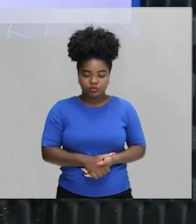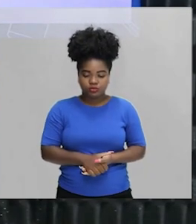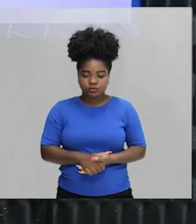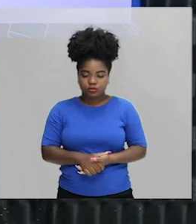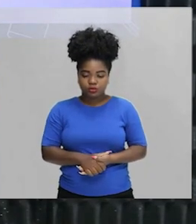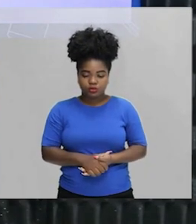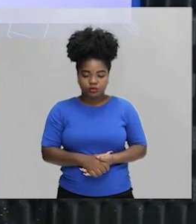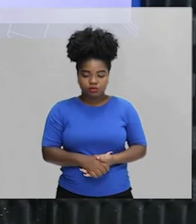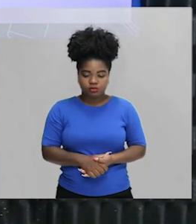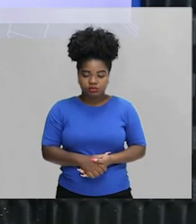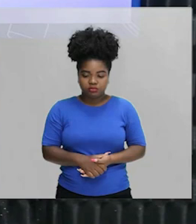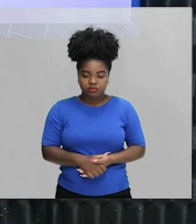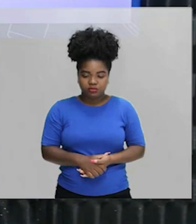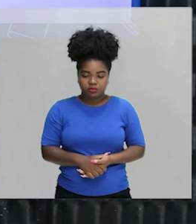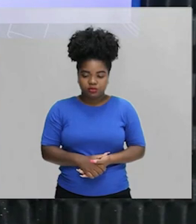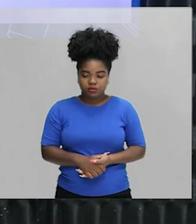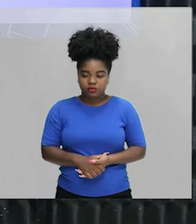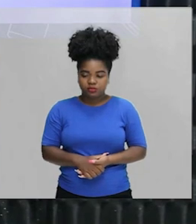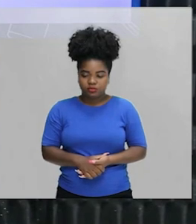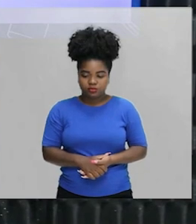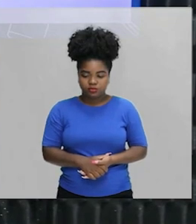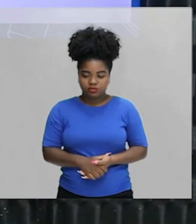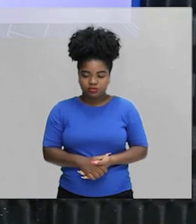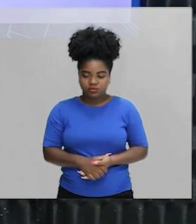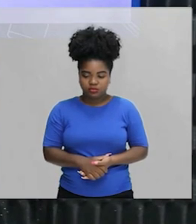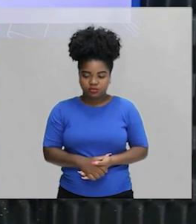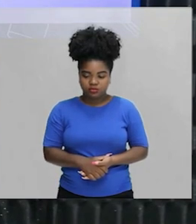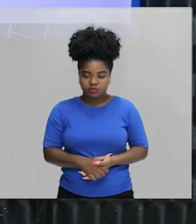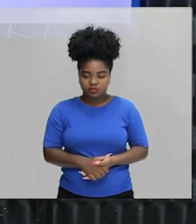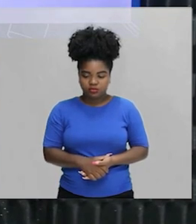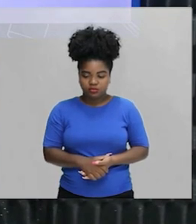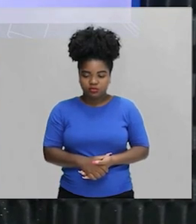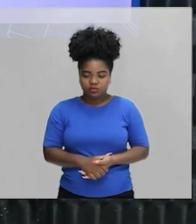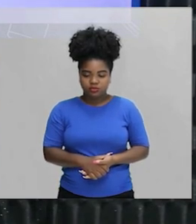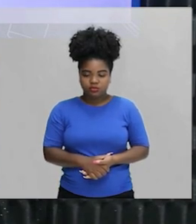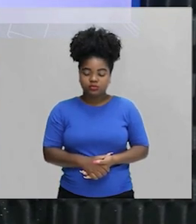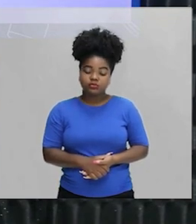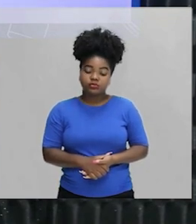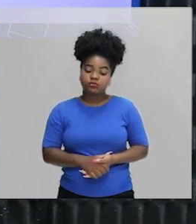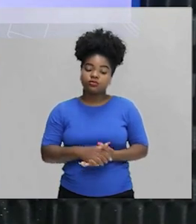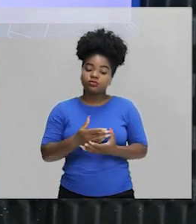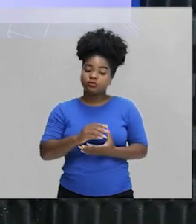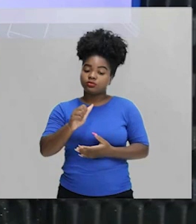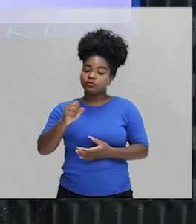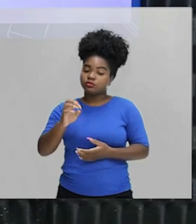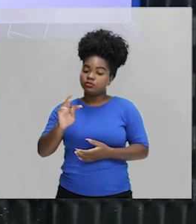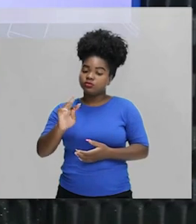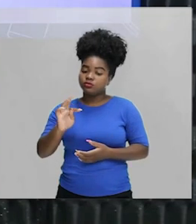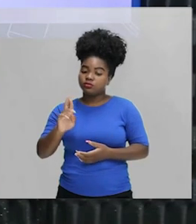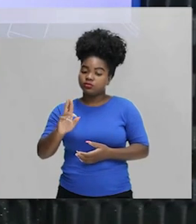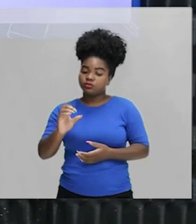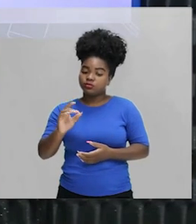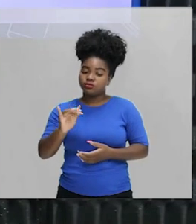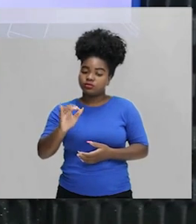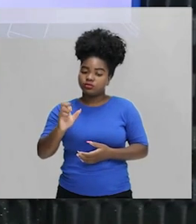fundamental para a compressão da estrutura da matéria no início do século XX então a astrofísica que é a parte da física